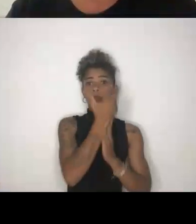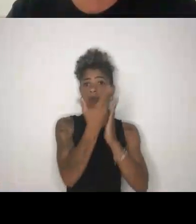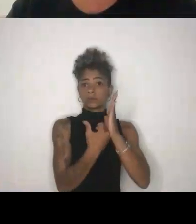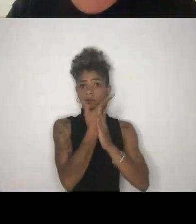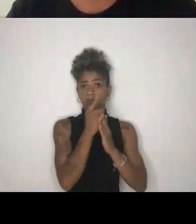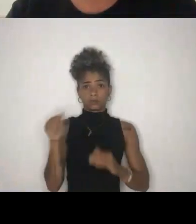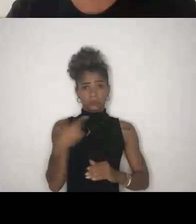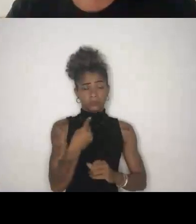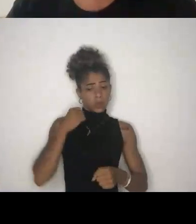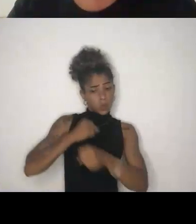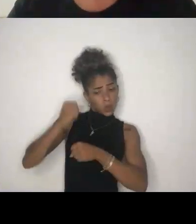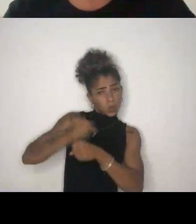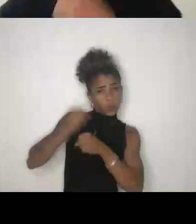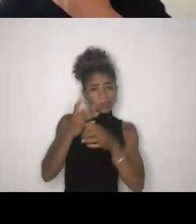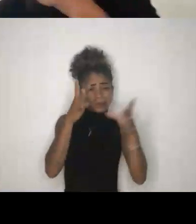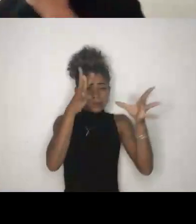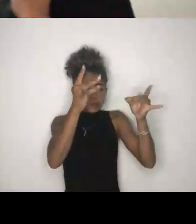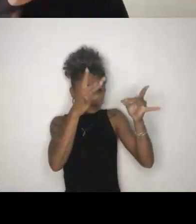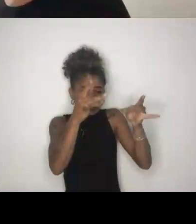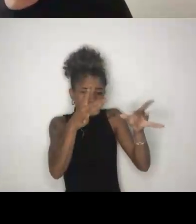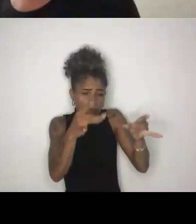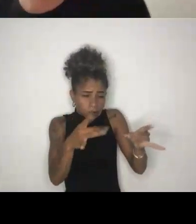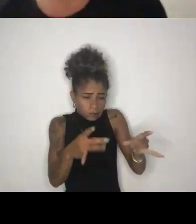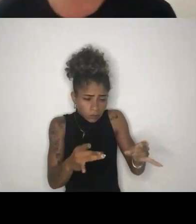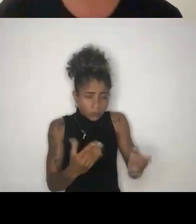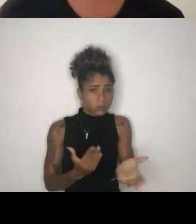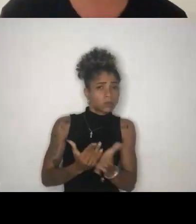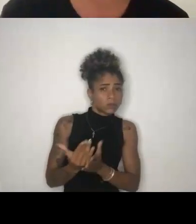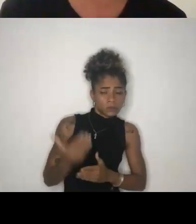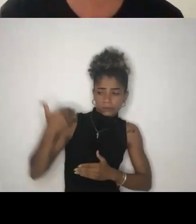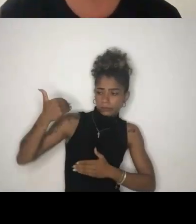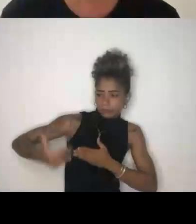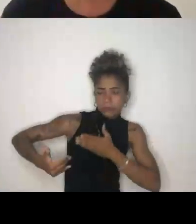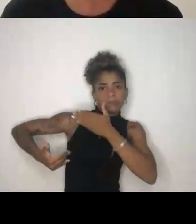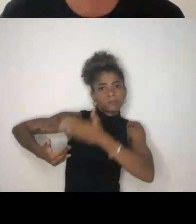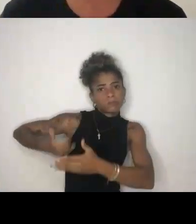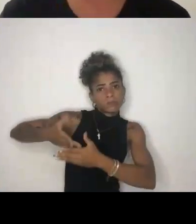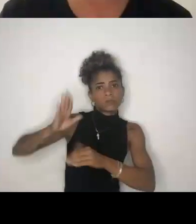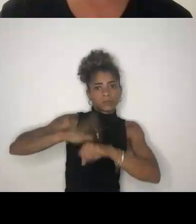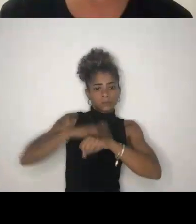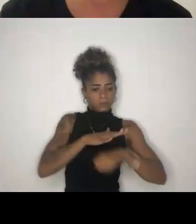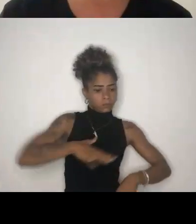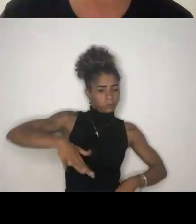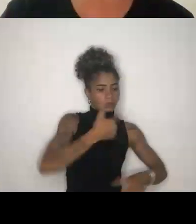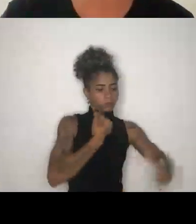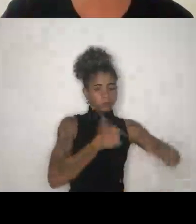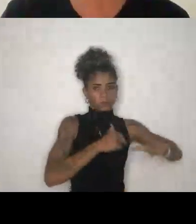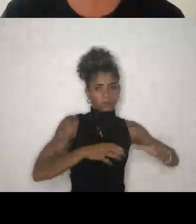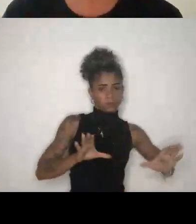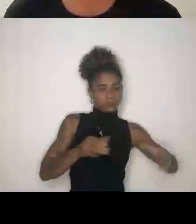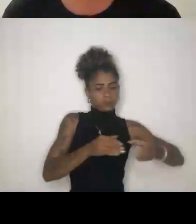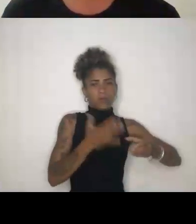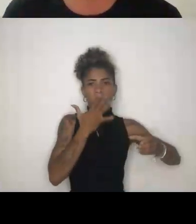dela detalhei e a gente começou todo o processo ali o nosso atelier de materiais de cores